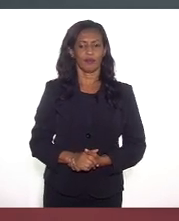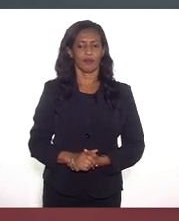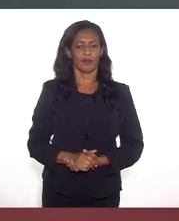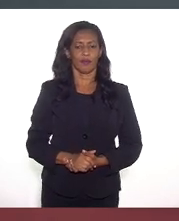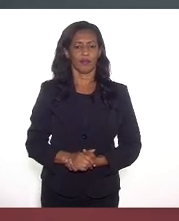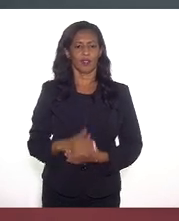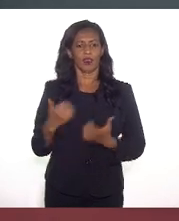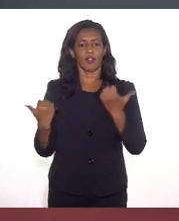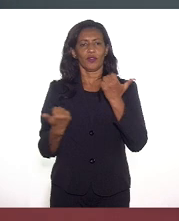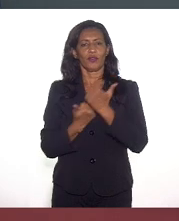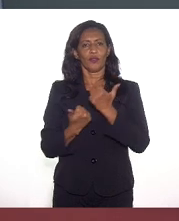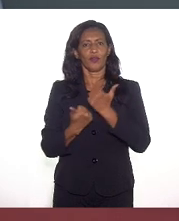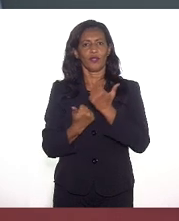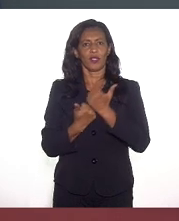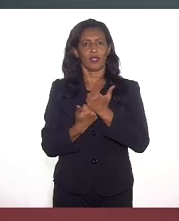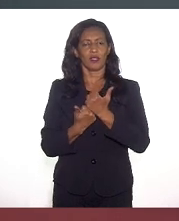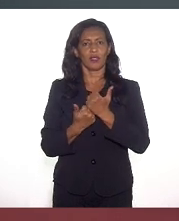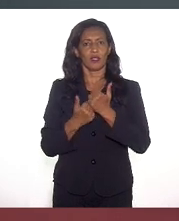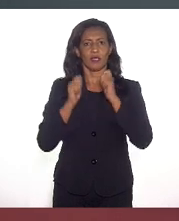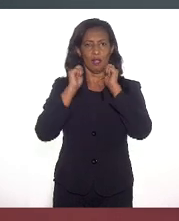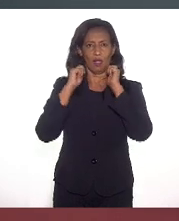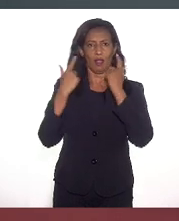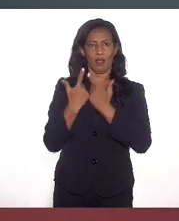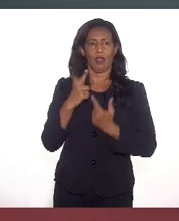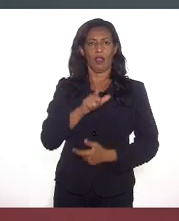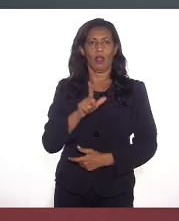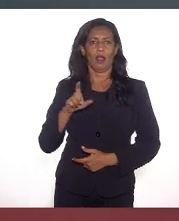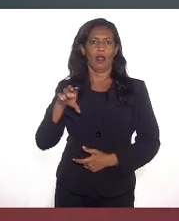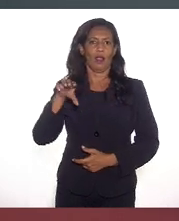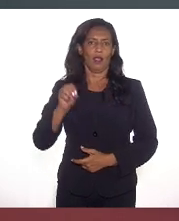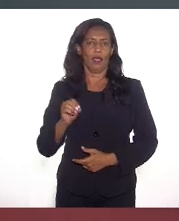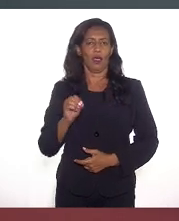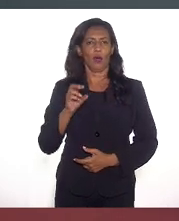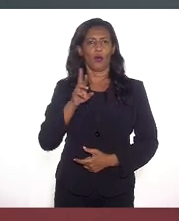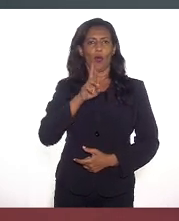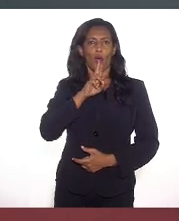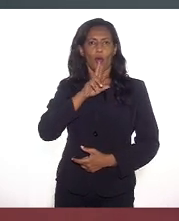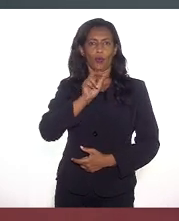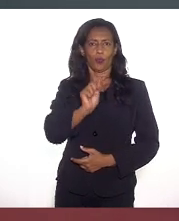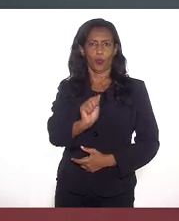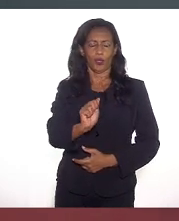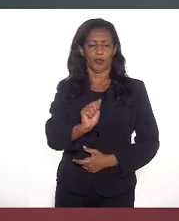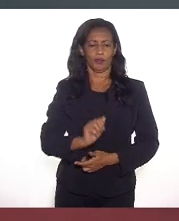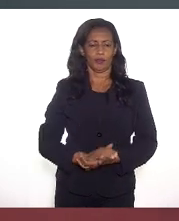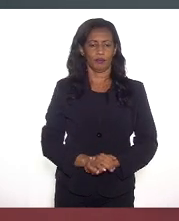Os vice-líderes do governo da Lege, Léo Vieira, Rodrigo Amorim.